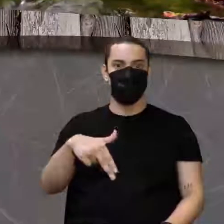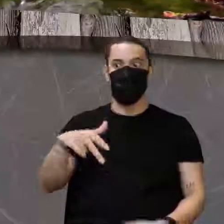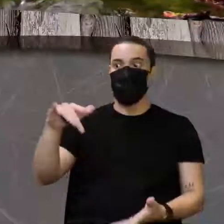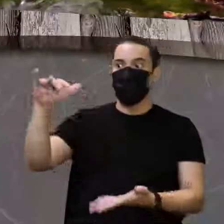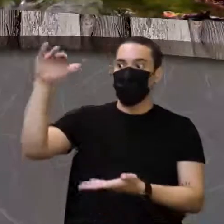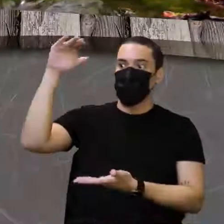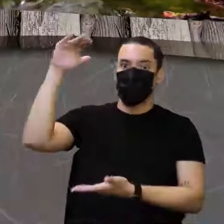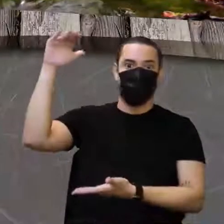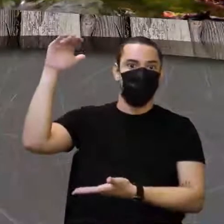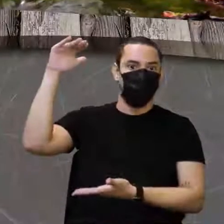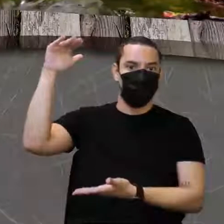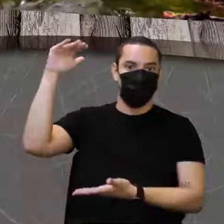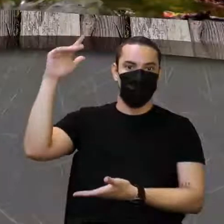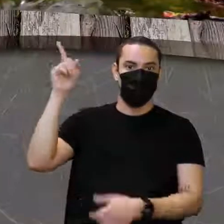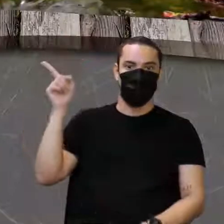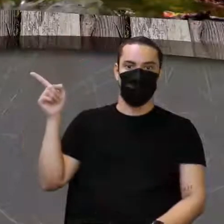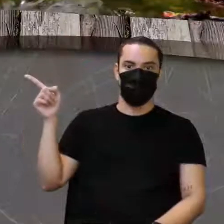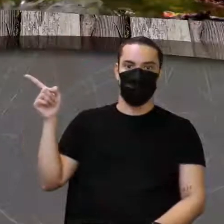enorme.